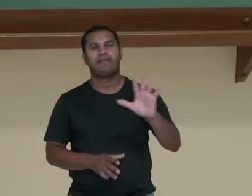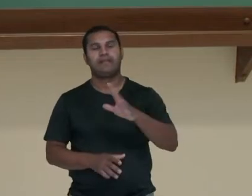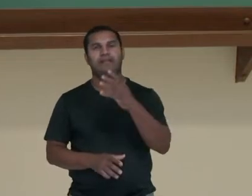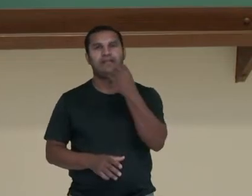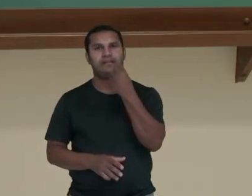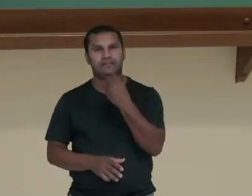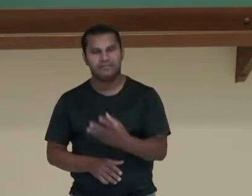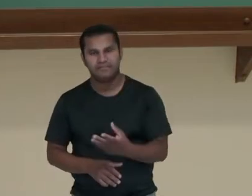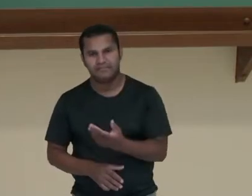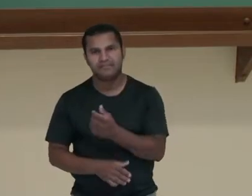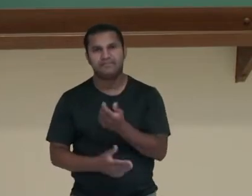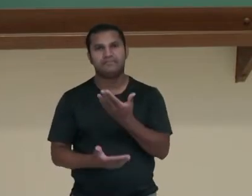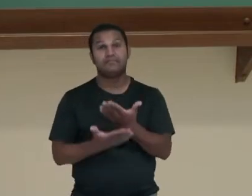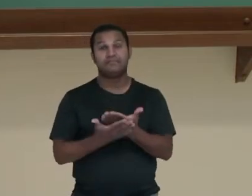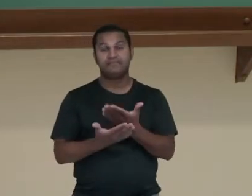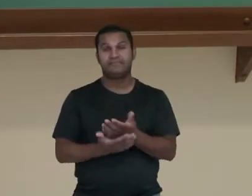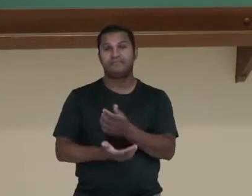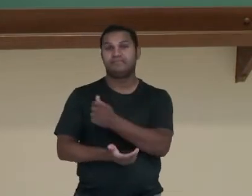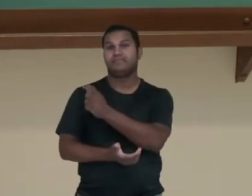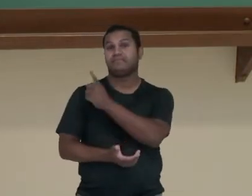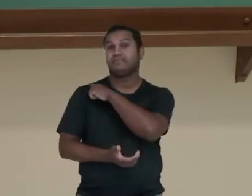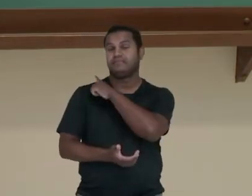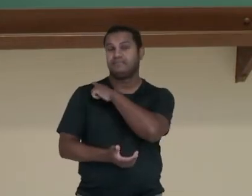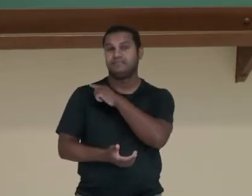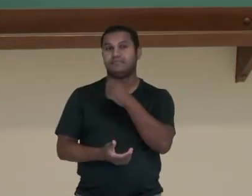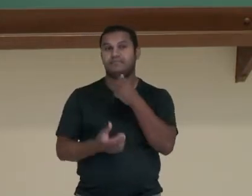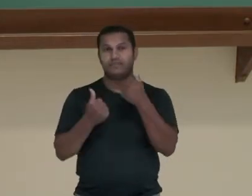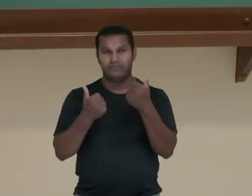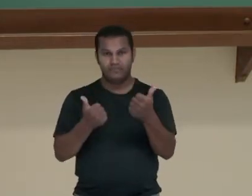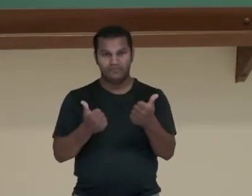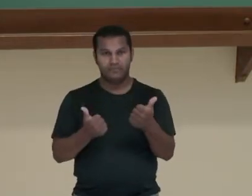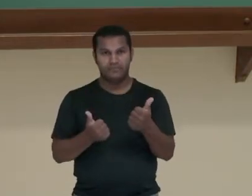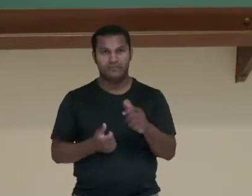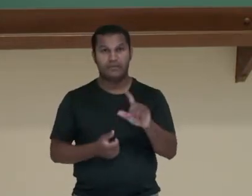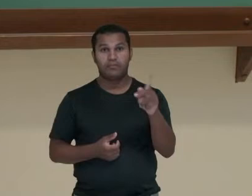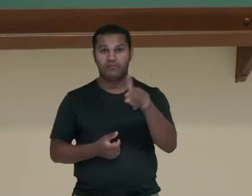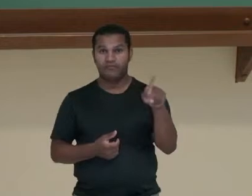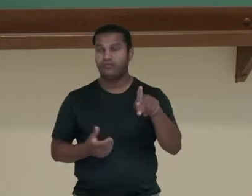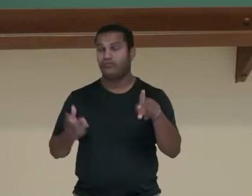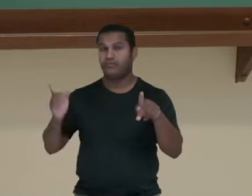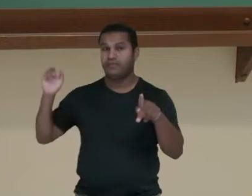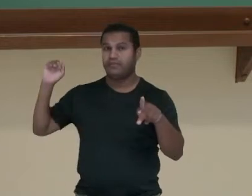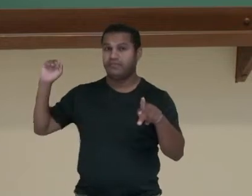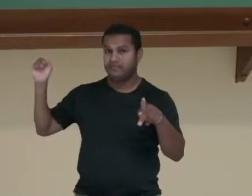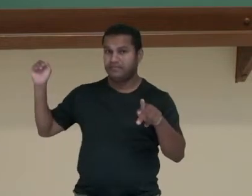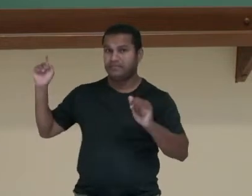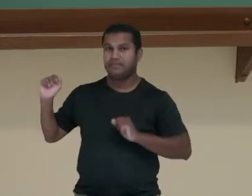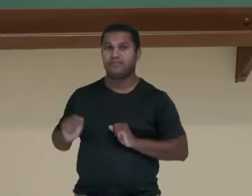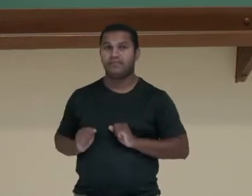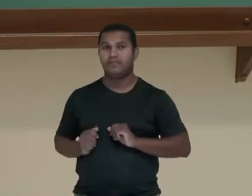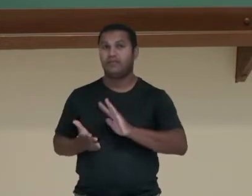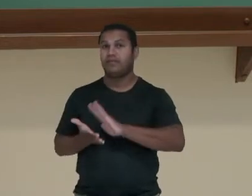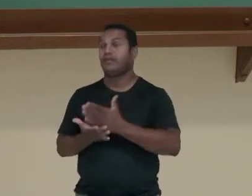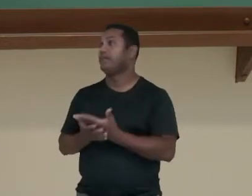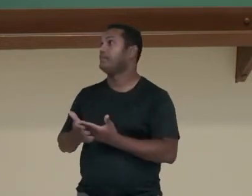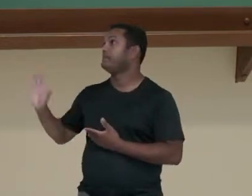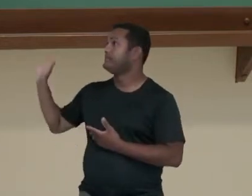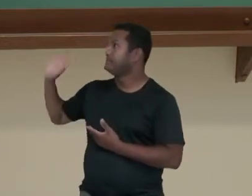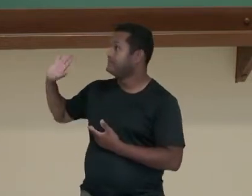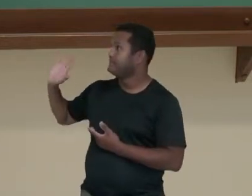Olá, estudantes da primeira série, tudo bem com vocês? Eu sou a professora Corine, nós estamos com o Carlos.